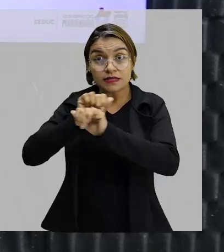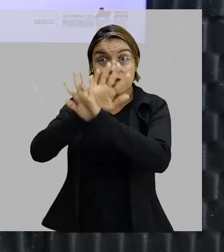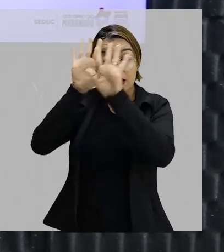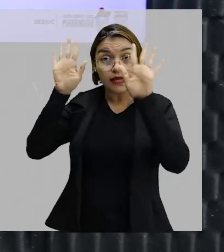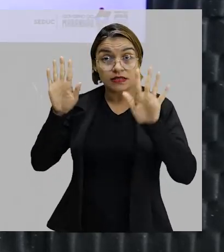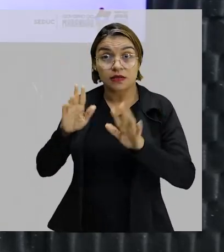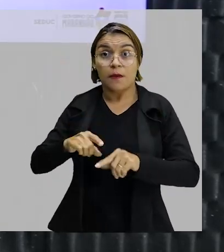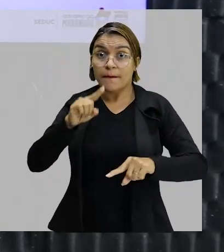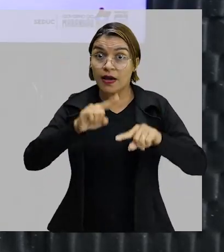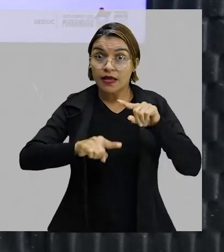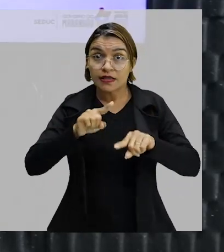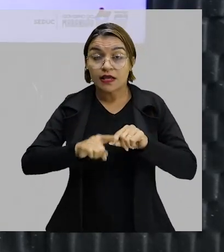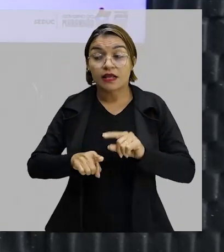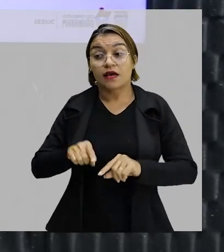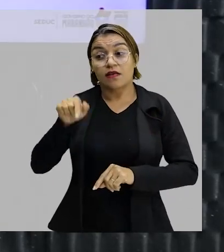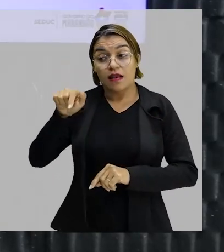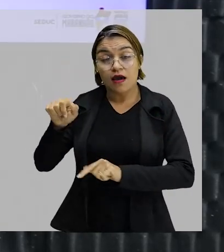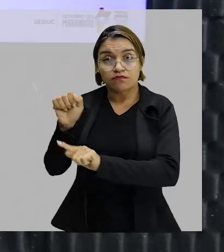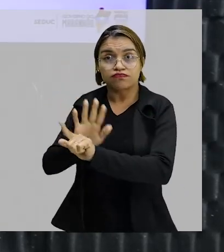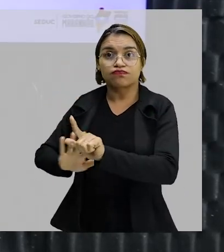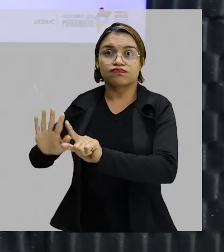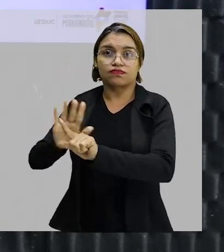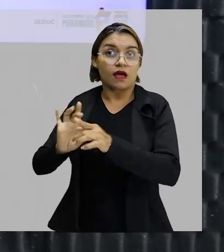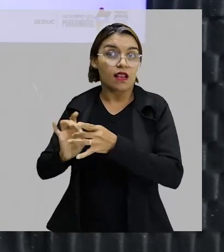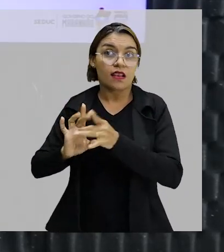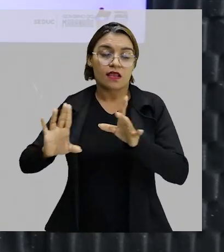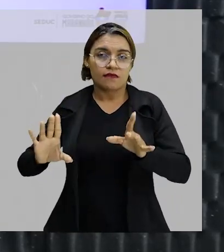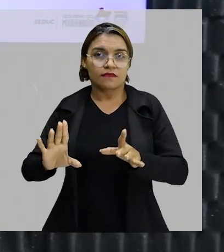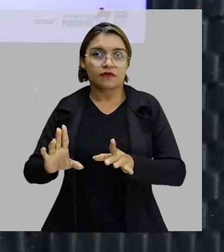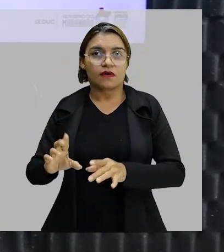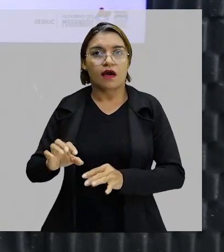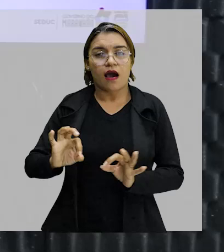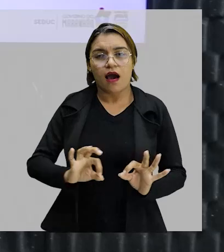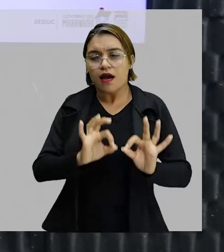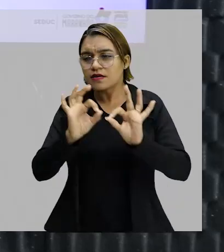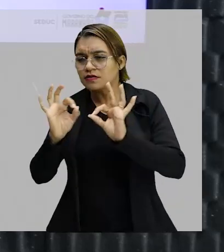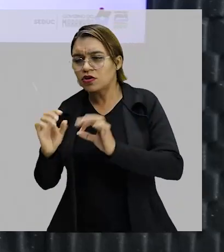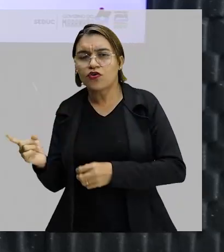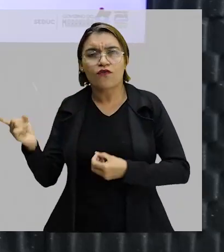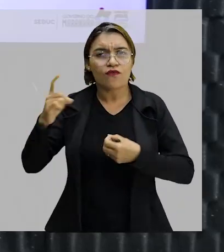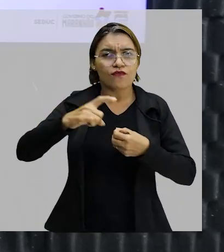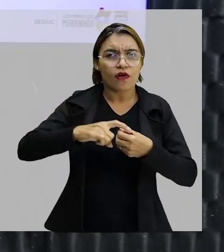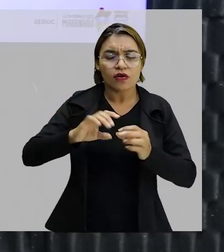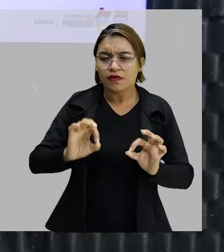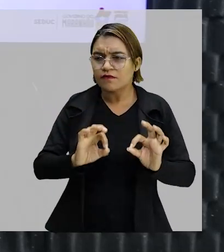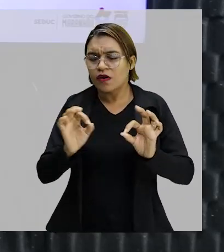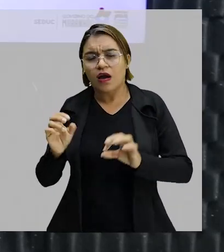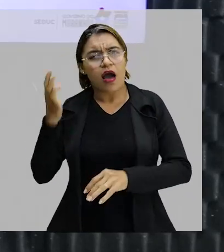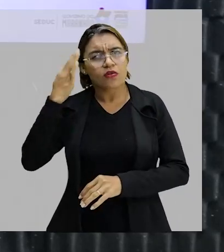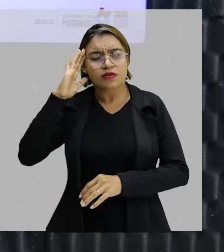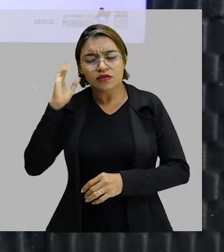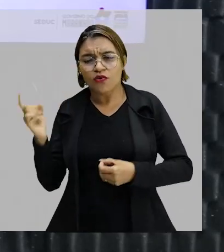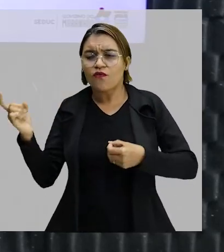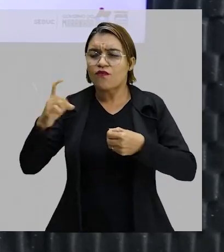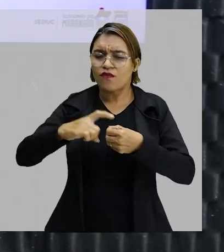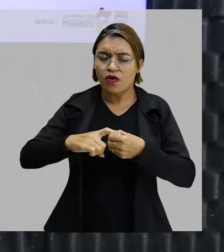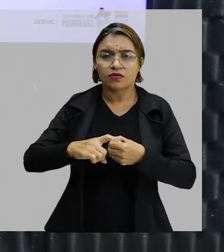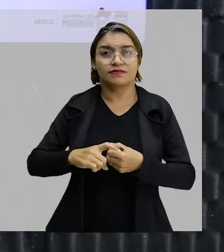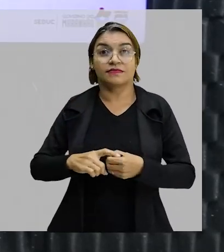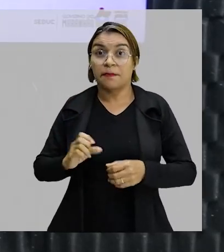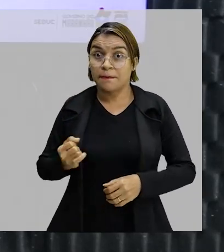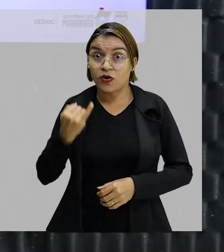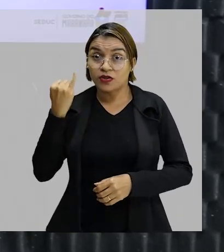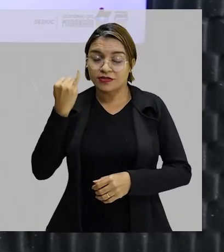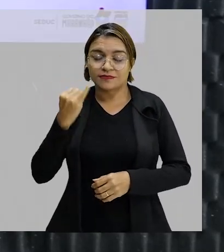porque esse material está todo lá disponível. Então você assiste, revisa, não entendeu? Volta lá de novo e vai acompanhando, tá